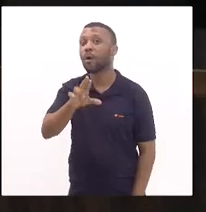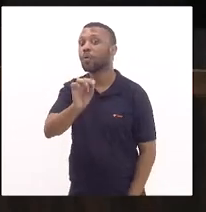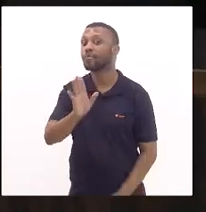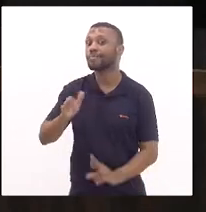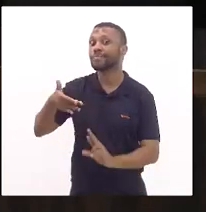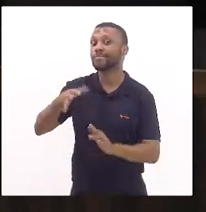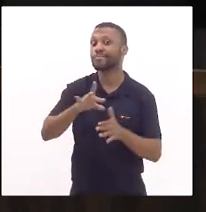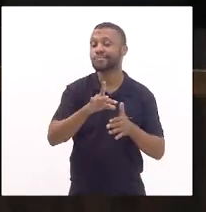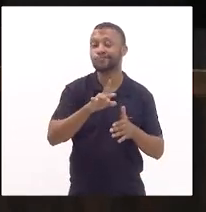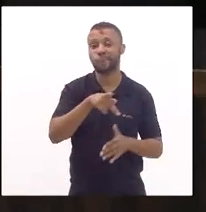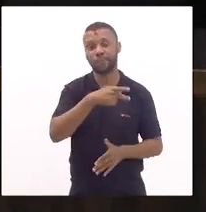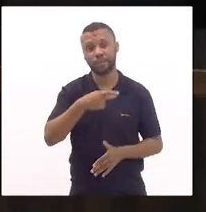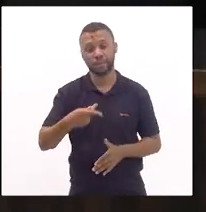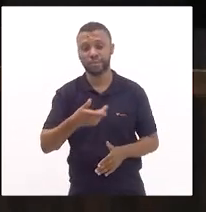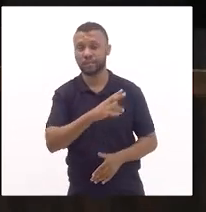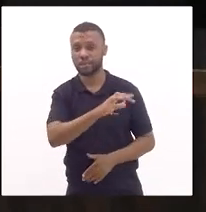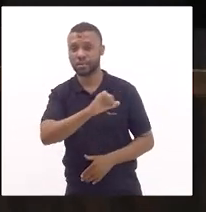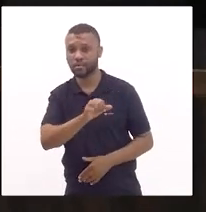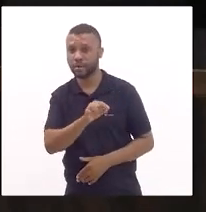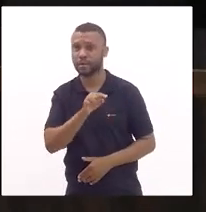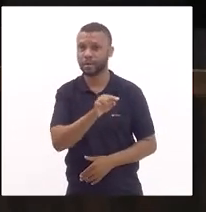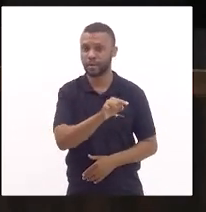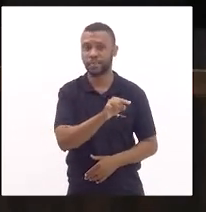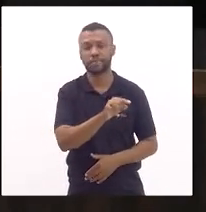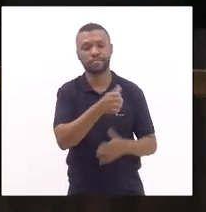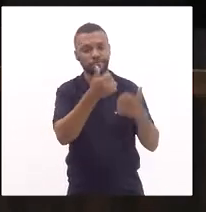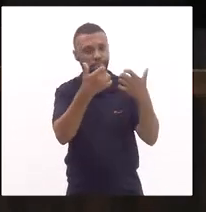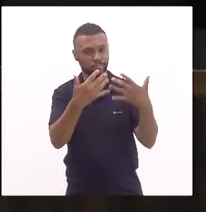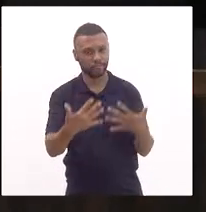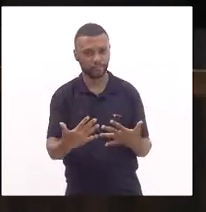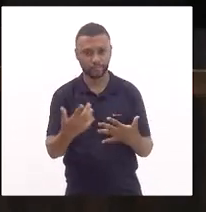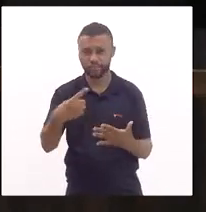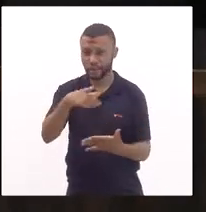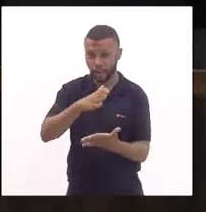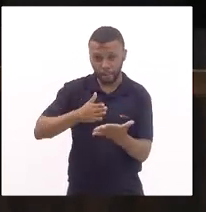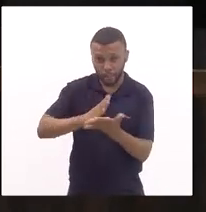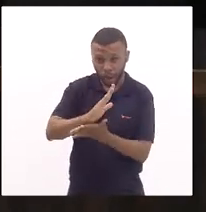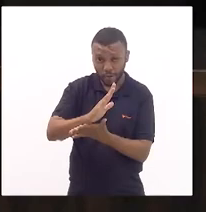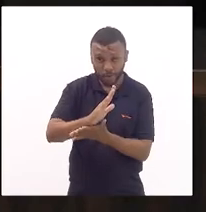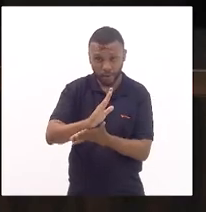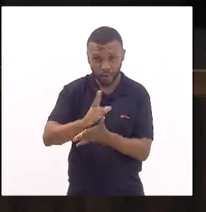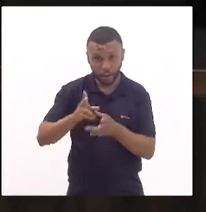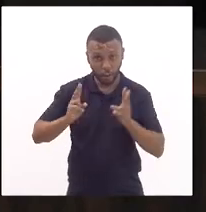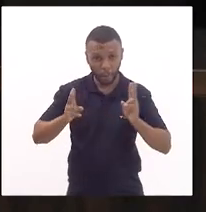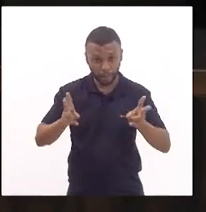do presidente da comissão, emitiu. Senhores que aprovam, permaneça como estão.